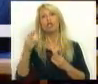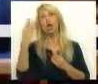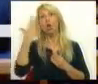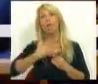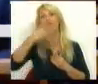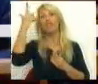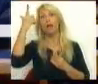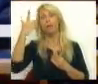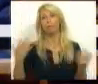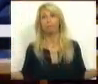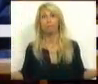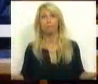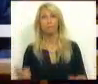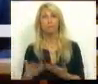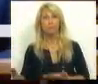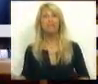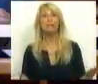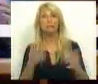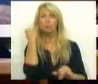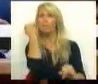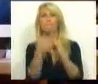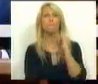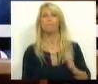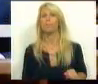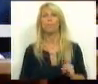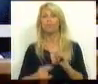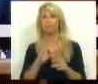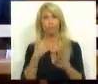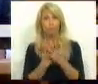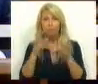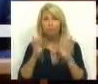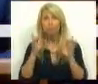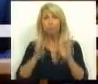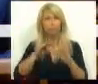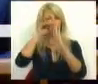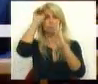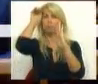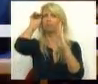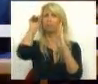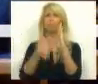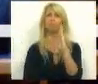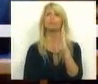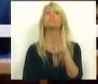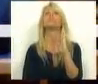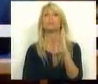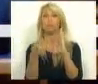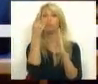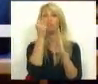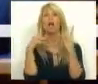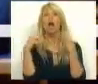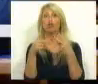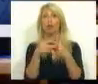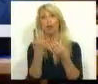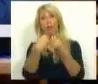isso, caminhámos perigosamente para uma espiral recessiva, que resulta de um caminho em que a austeridade se sucede à austeridade,